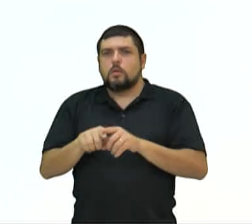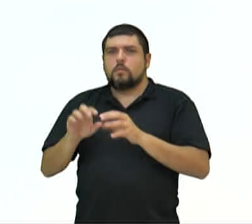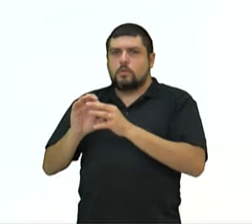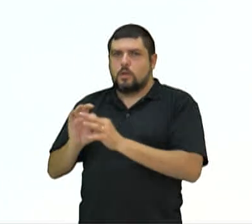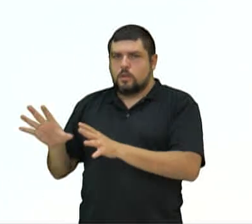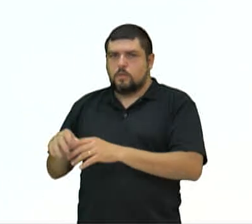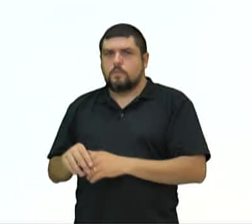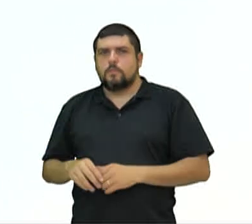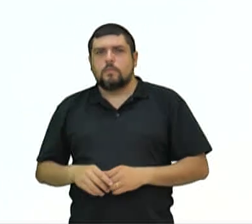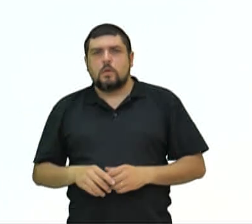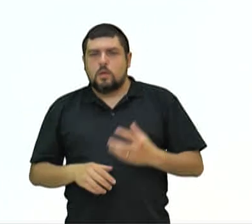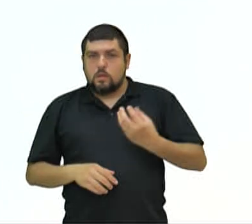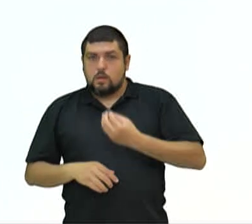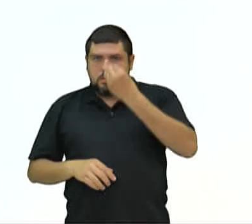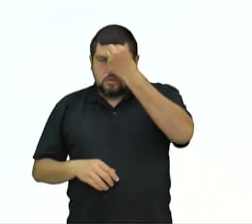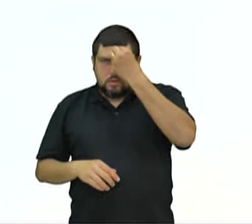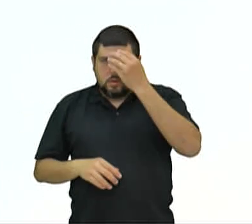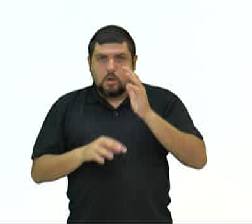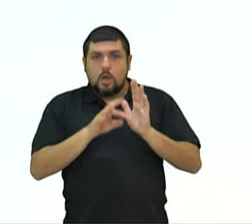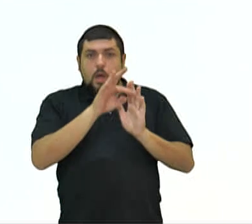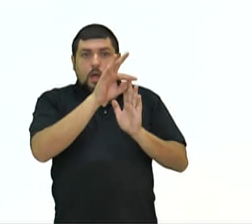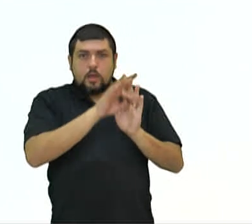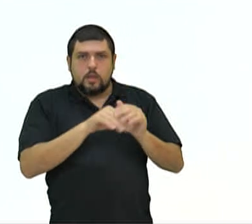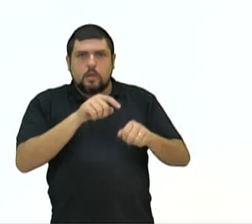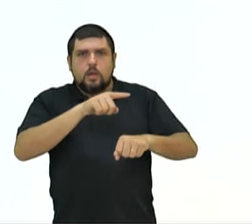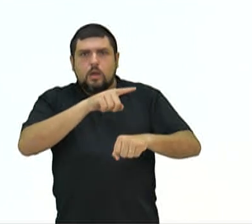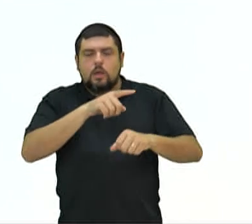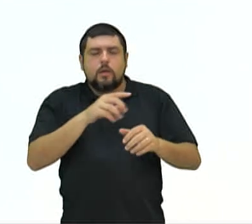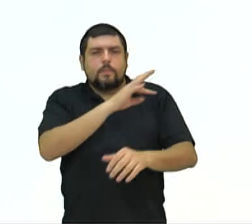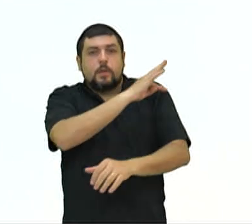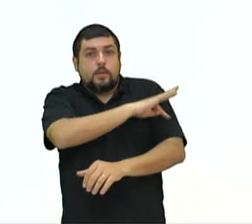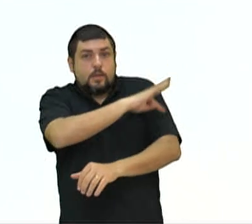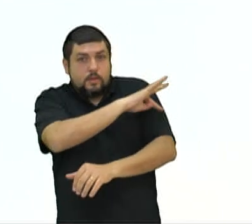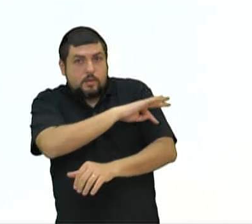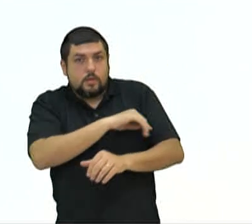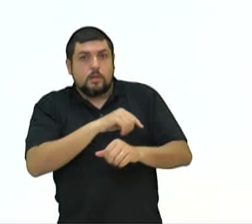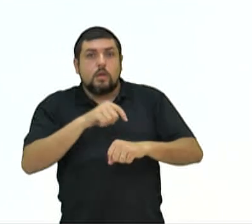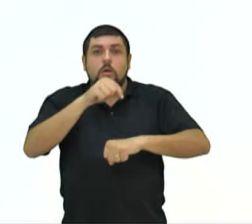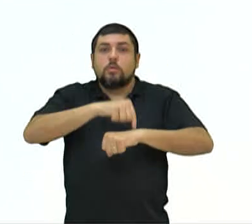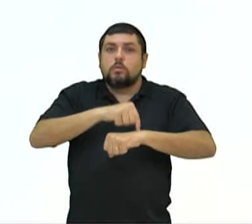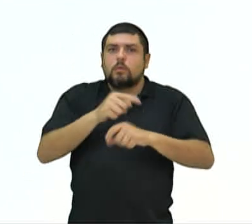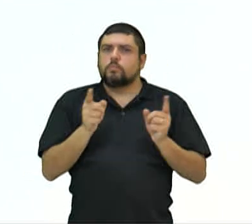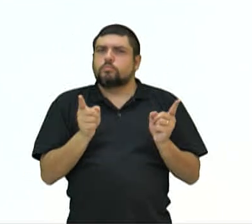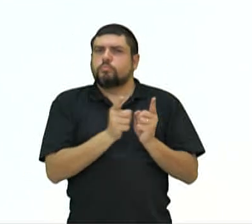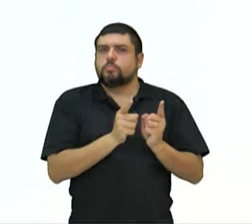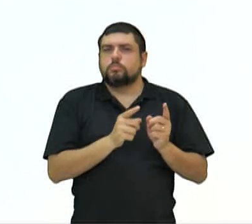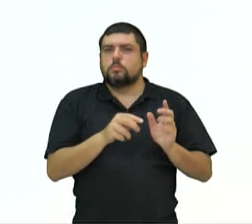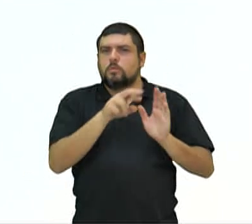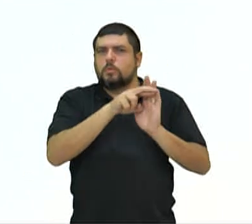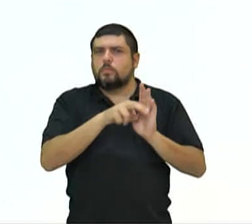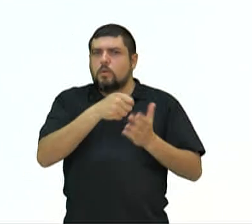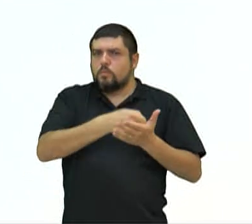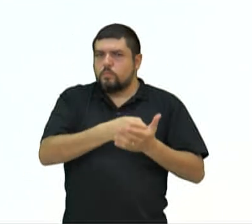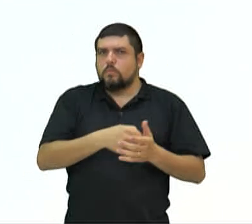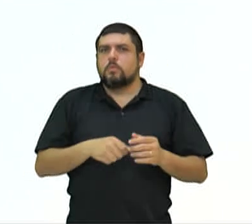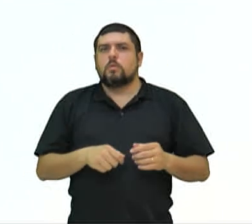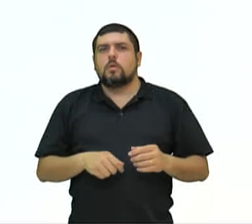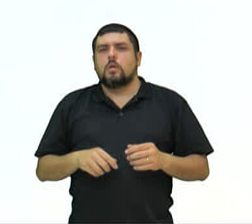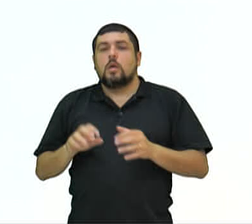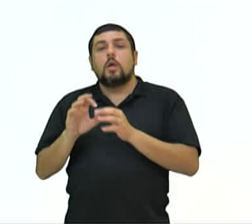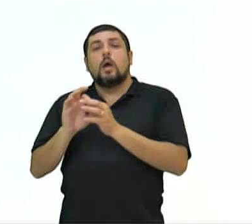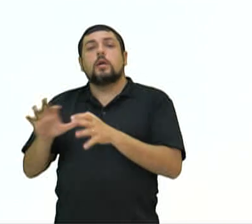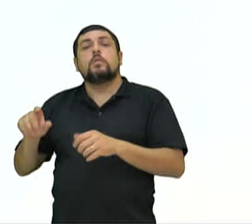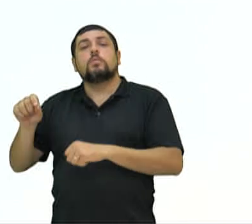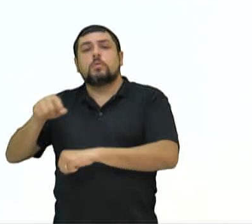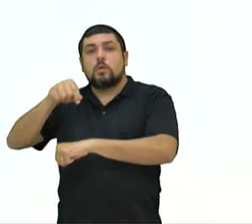rotina técnica ela é mais curtinha, com aqueles movimentos obrigatórios. A rotina livre ela tem um